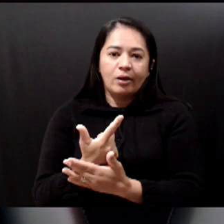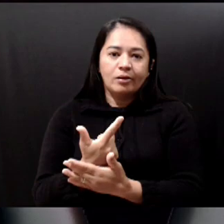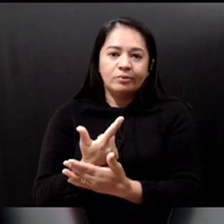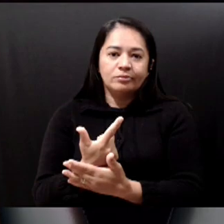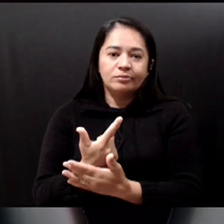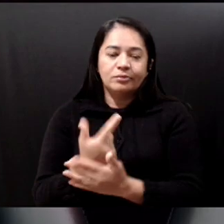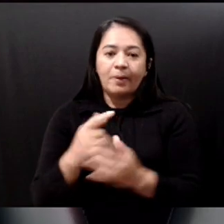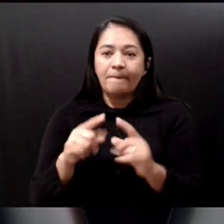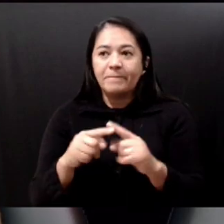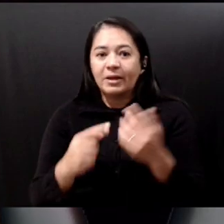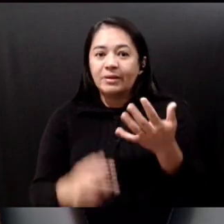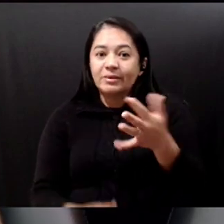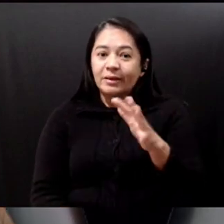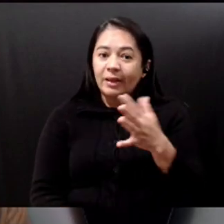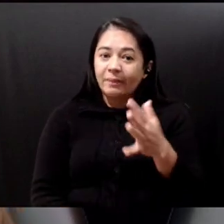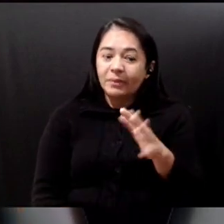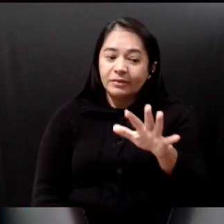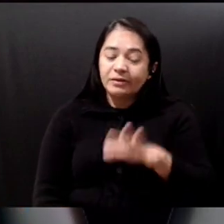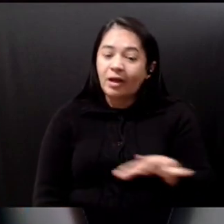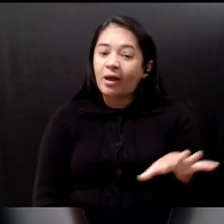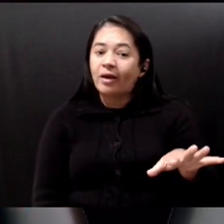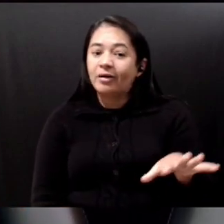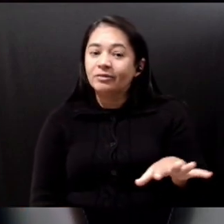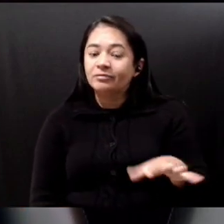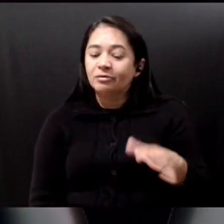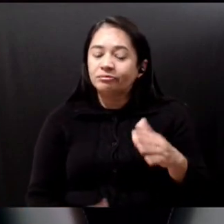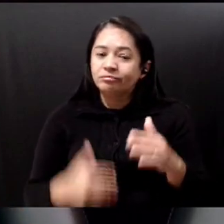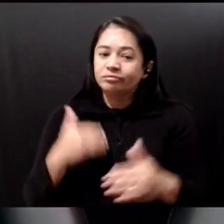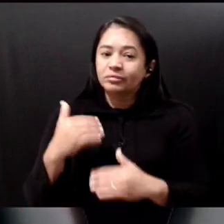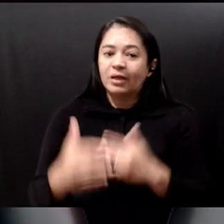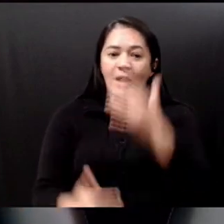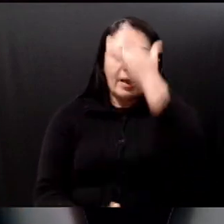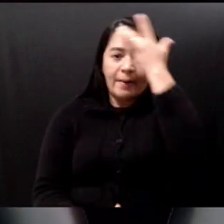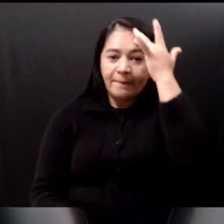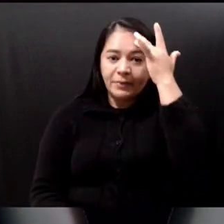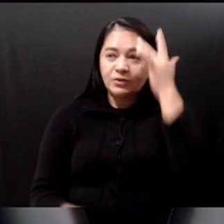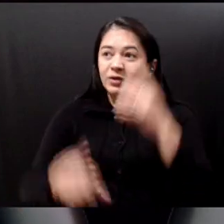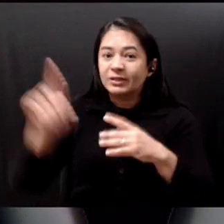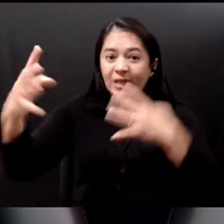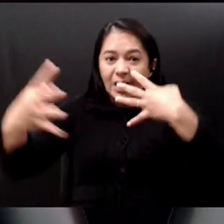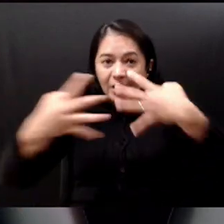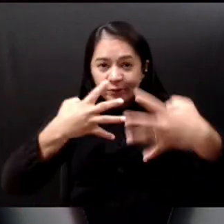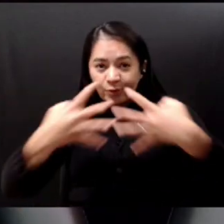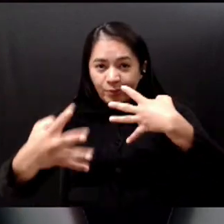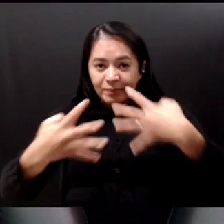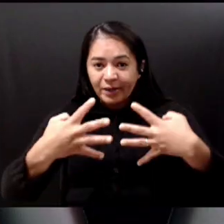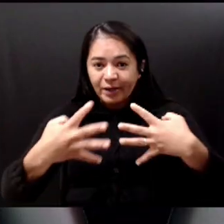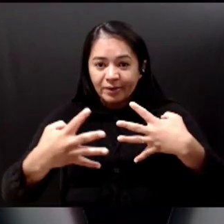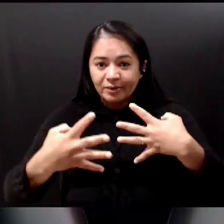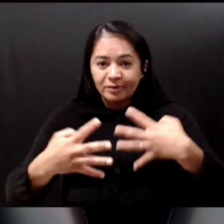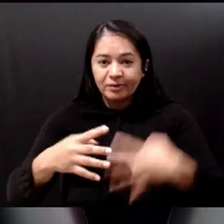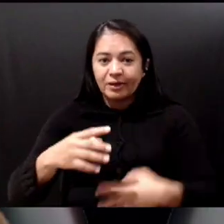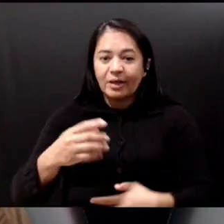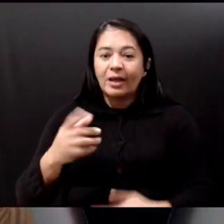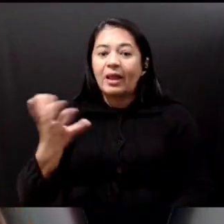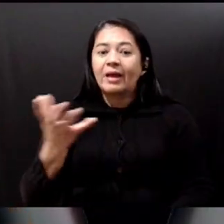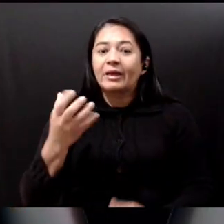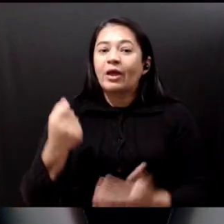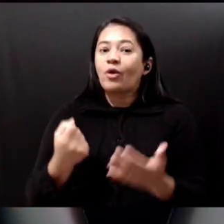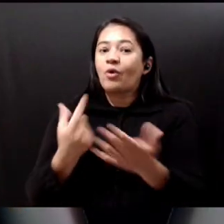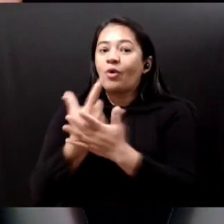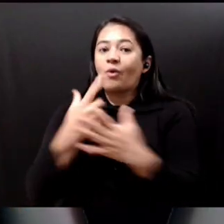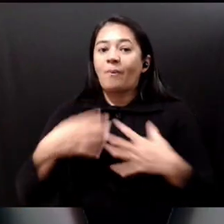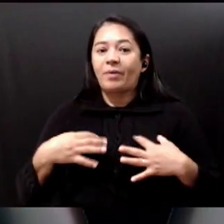tá, ao passo que a pessoa que está lá no Brás, ela tem uma intenção de comprar uma roupa. E Exato. muitas vezes ela não passa na sua loja porque